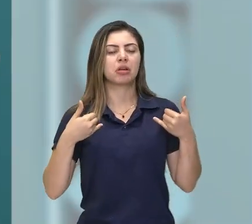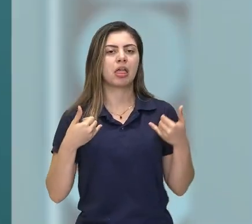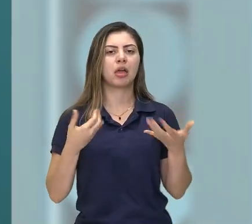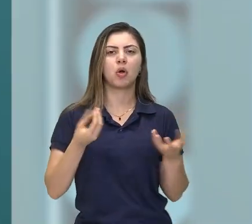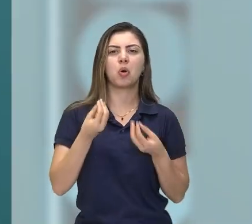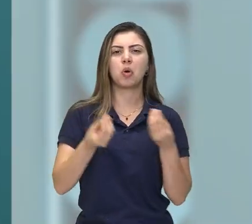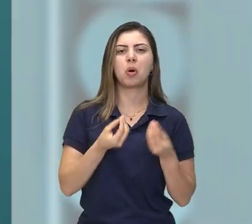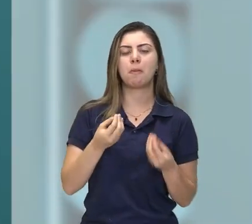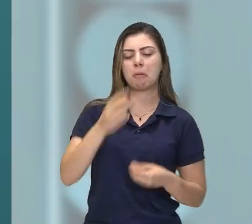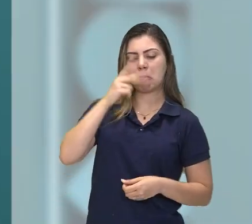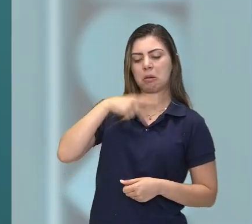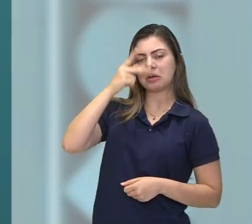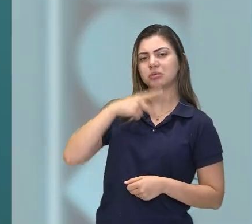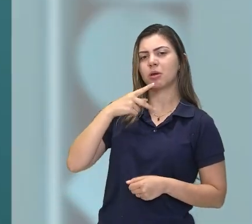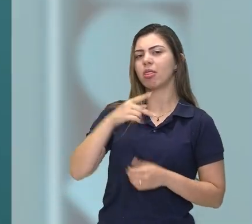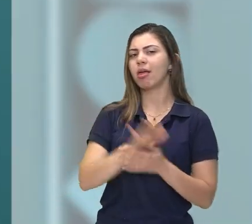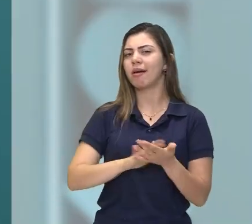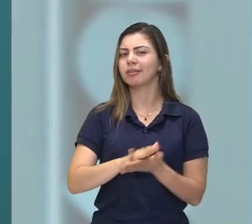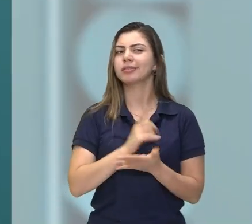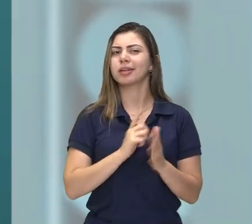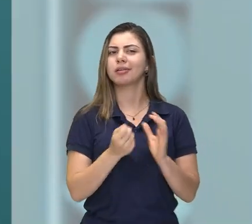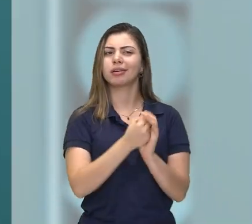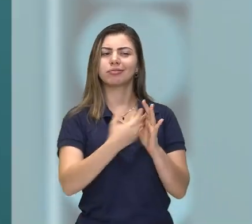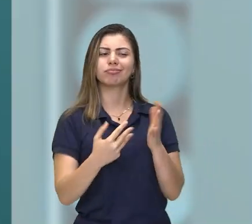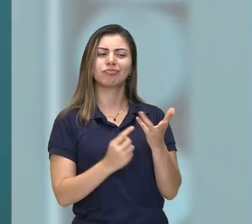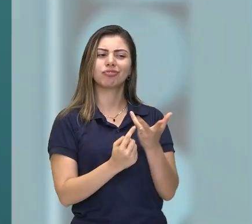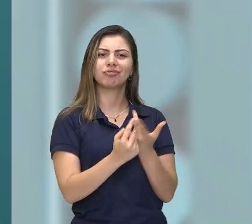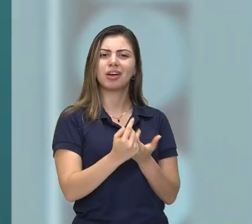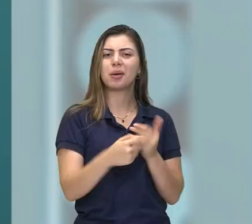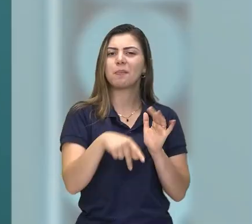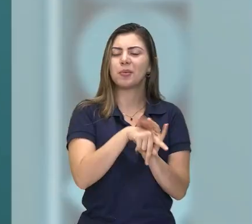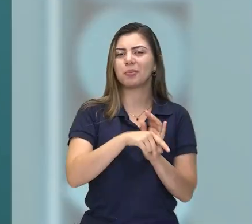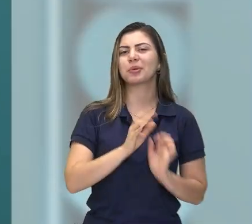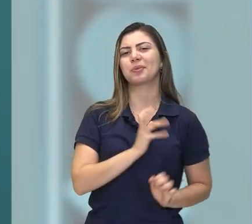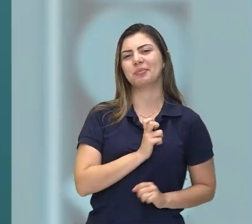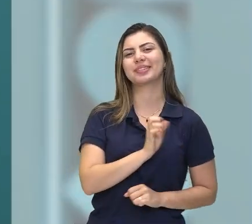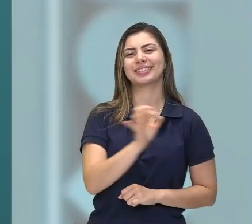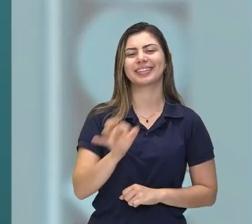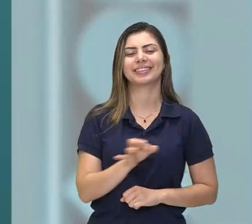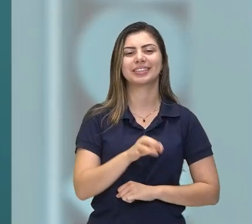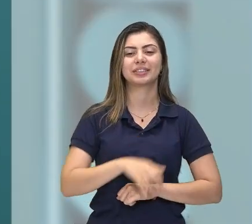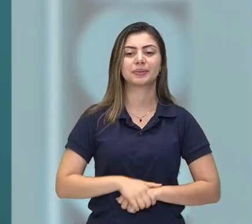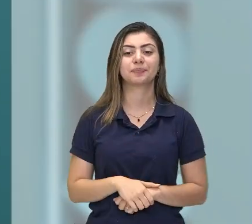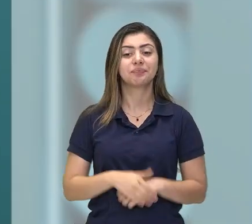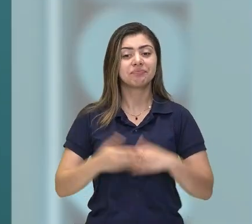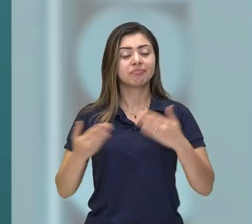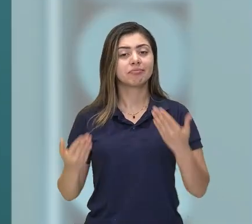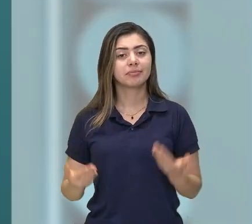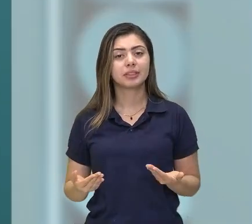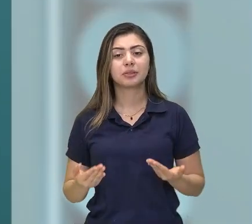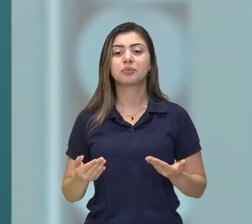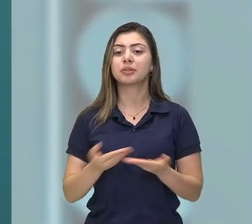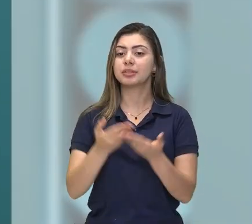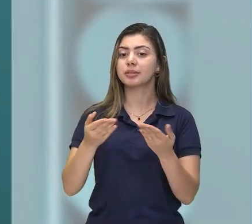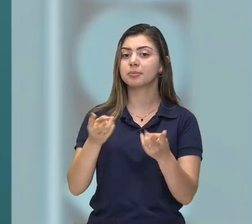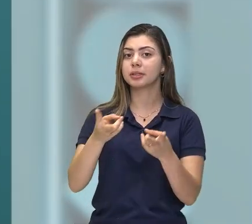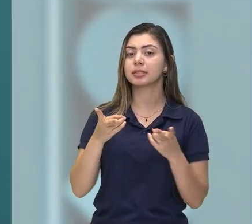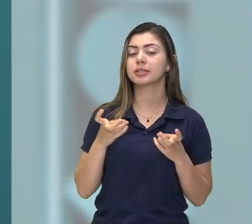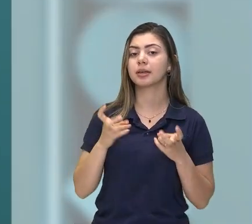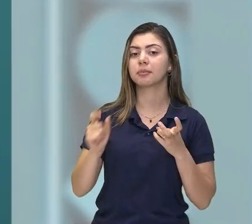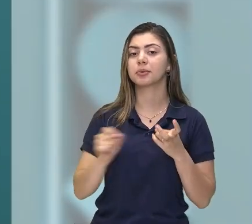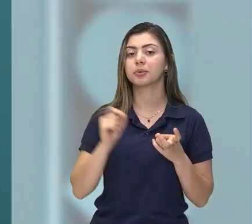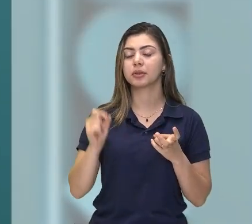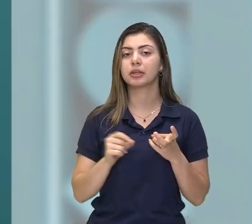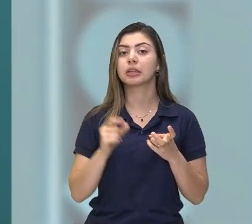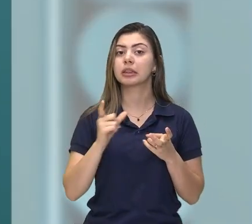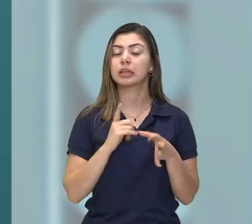é egoísta, e uma série de características que o amor precisa ter. E aí essa ideia, vocês vão perceber que ela vai